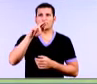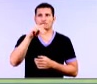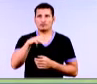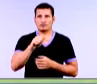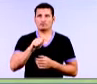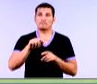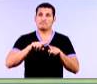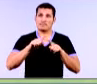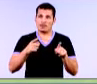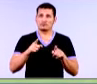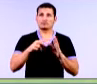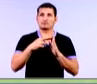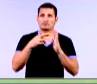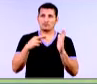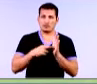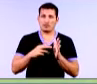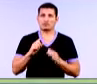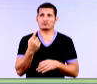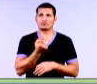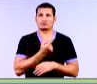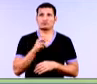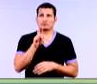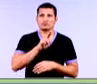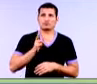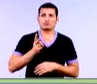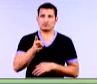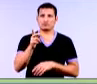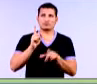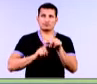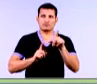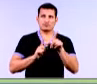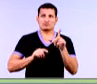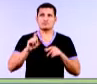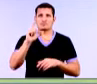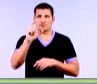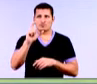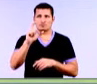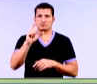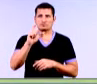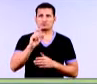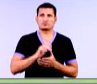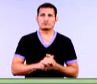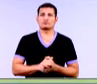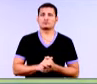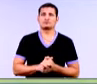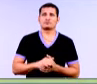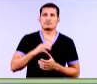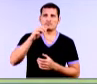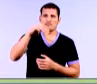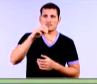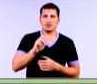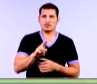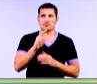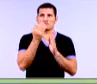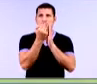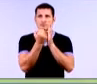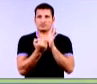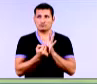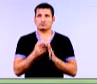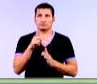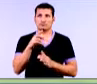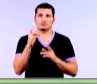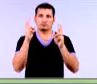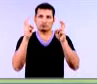convenção, nós utilizamos sempre a letra maiúscula em meu programa. Isso é importante para que